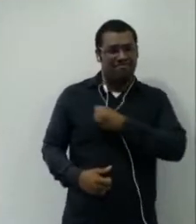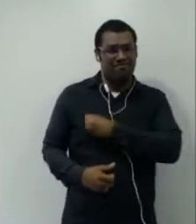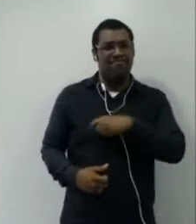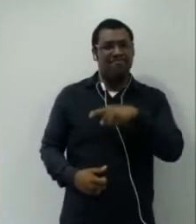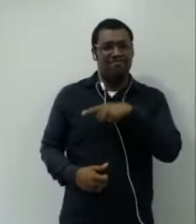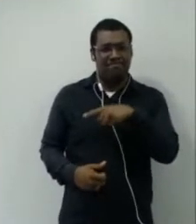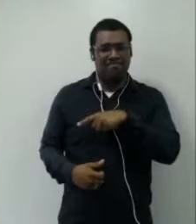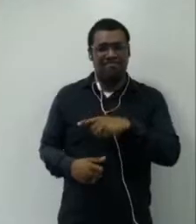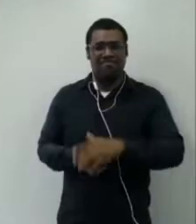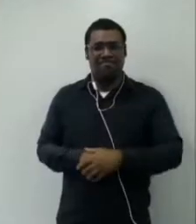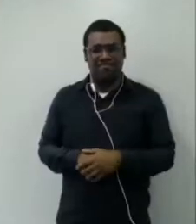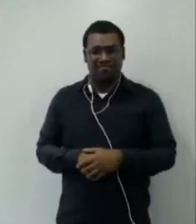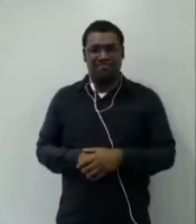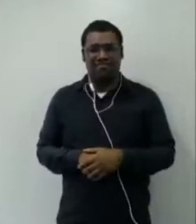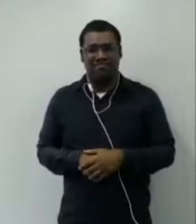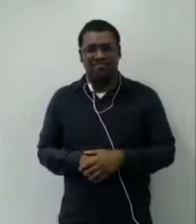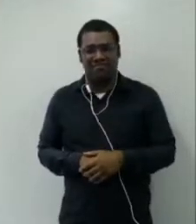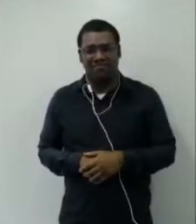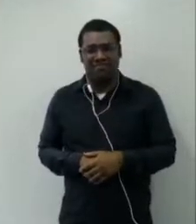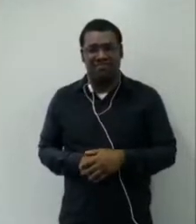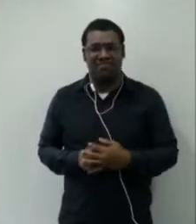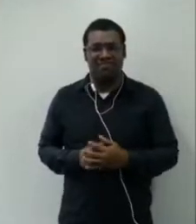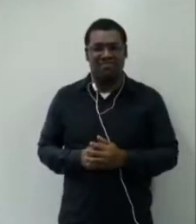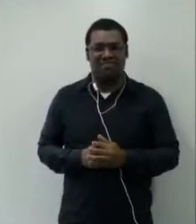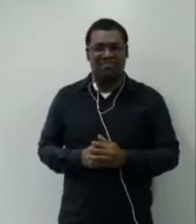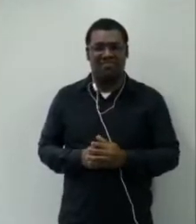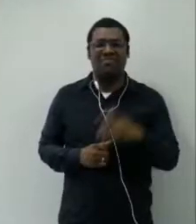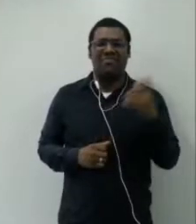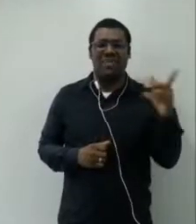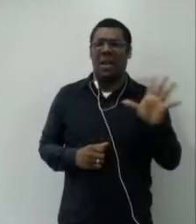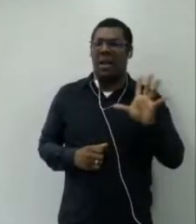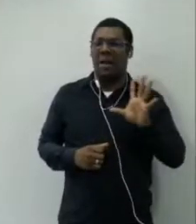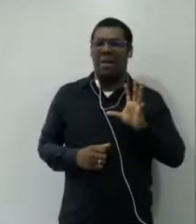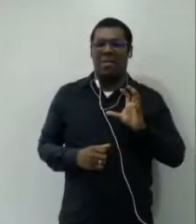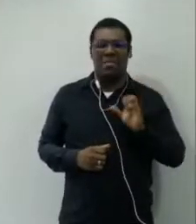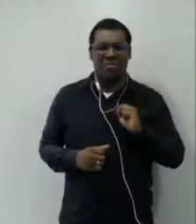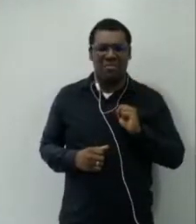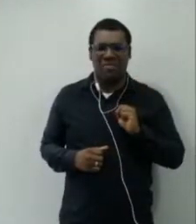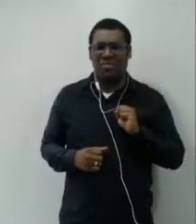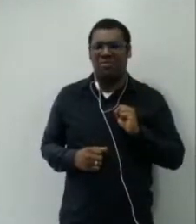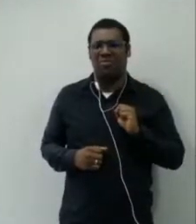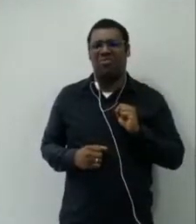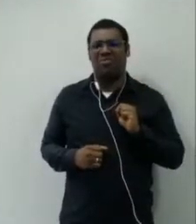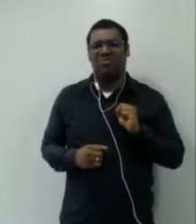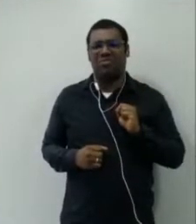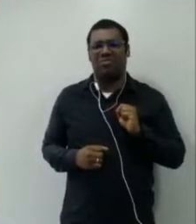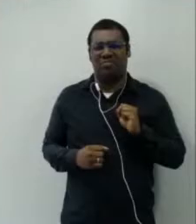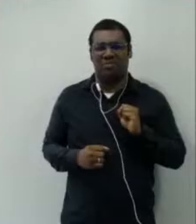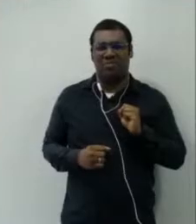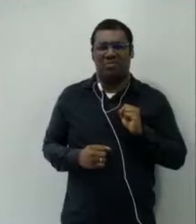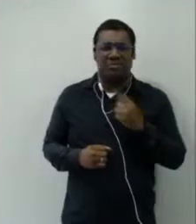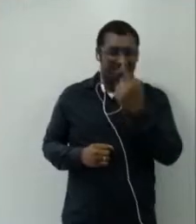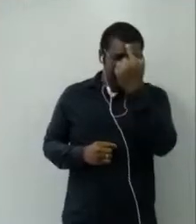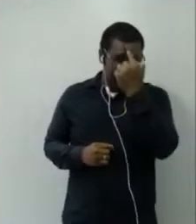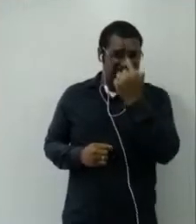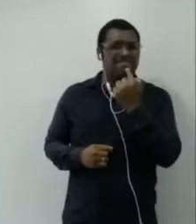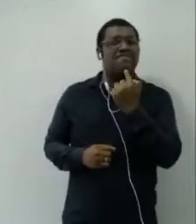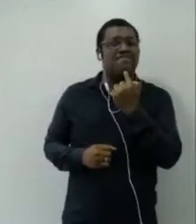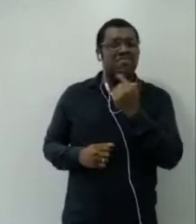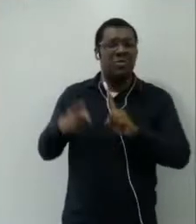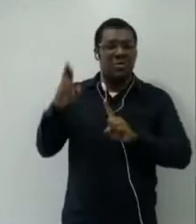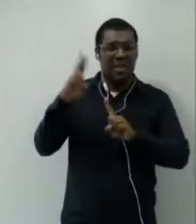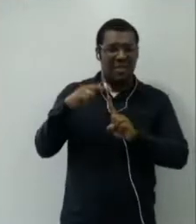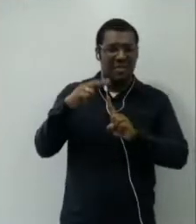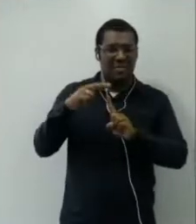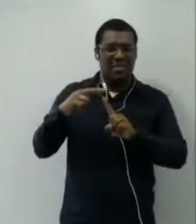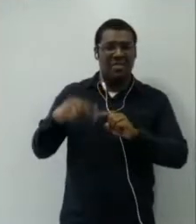Porque pleno de lições, de compaixão e exemplo de fazer o